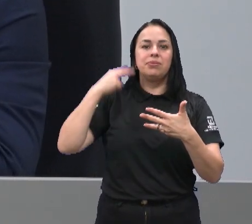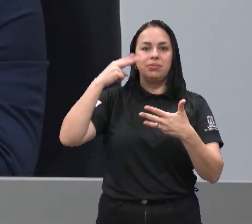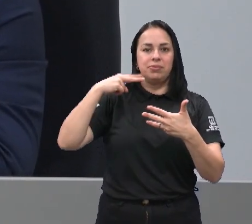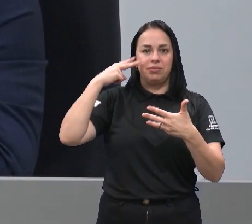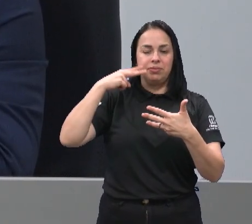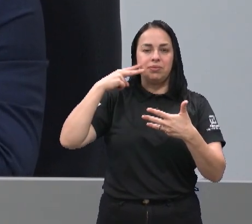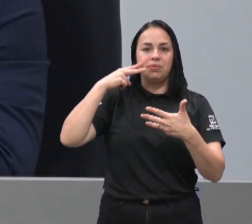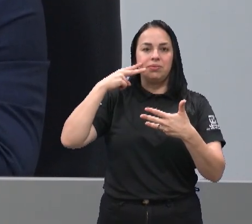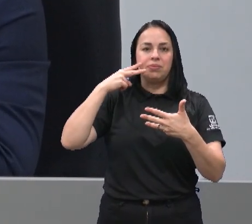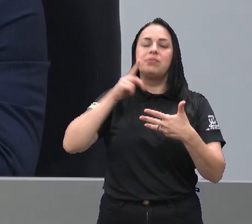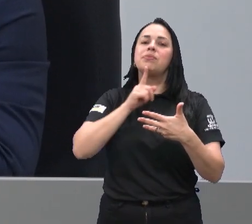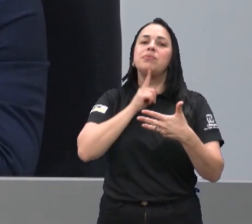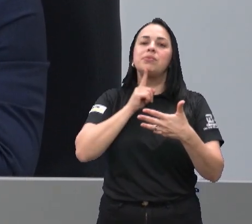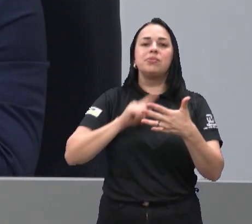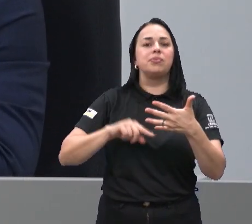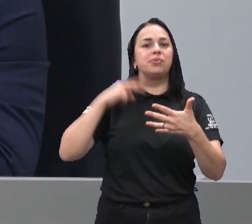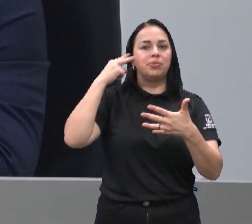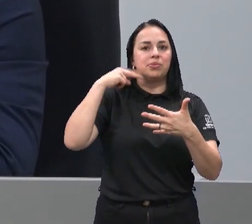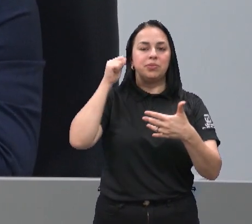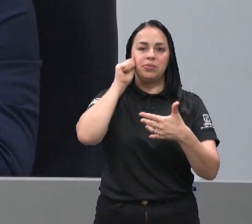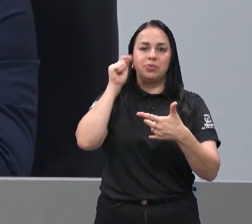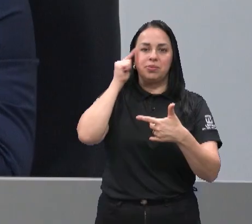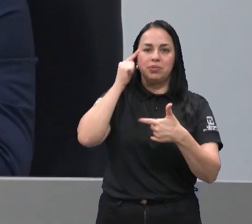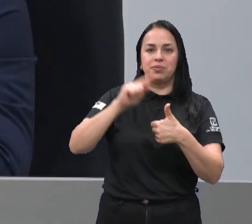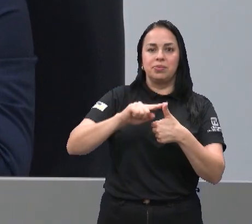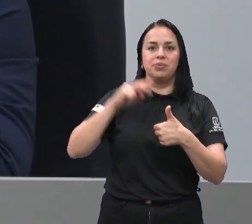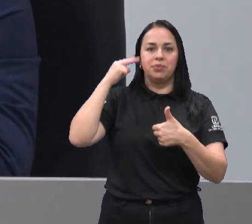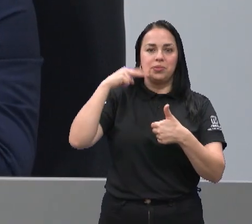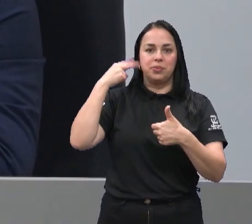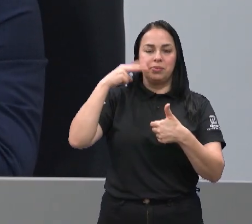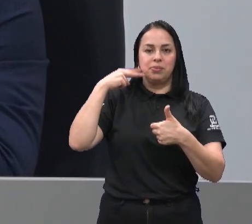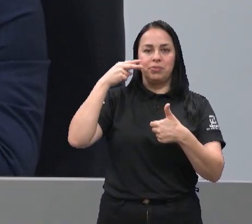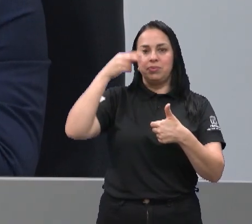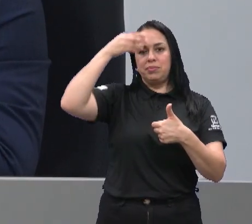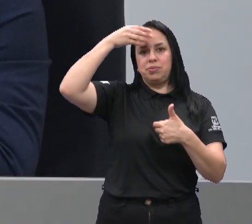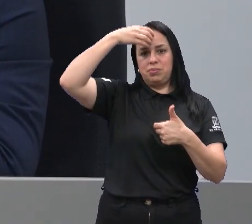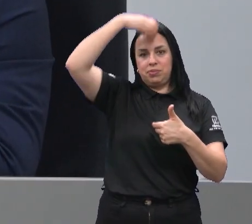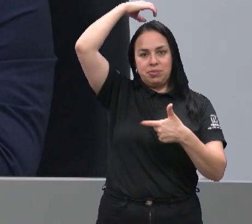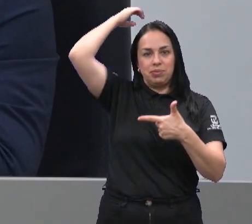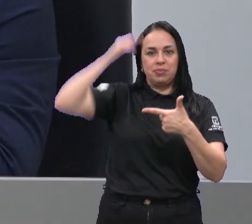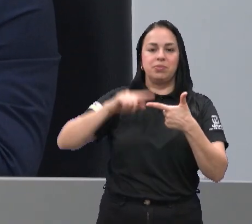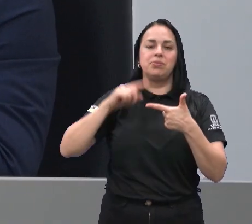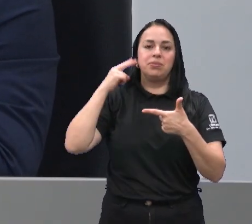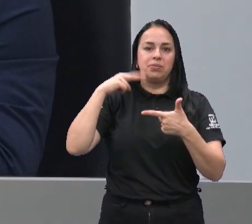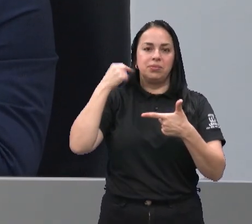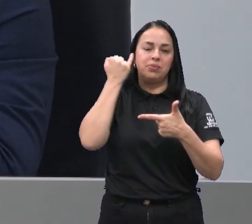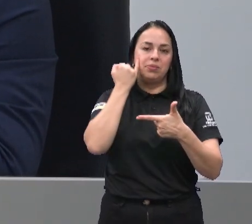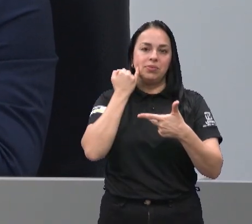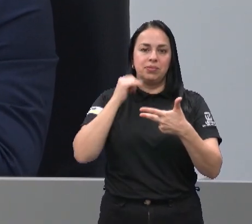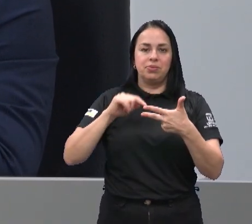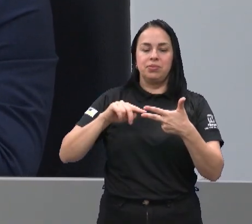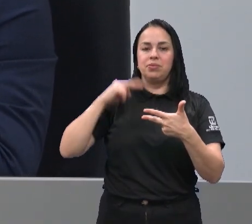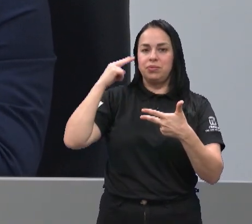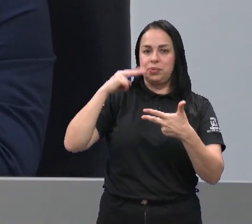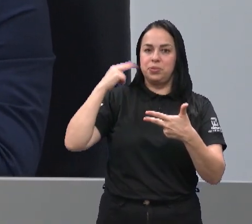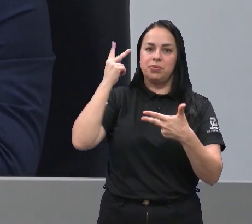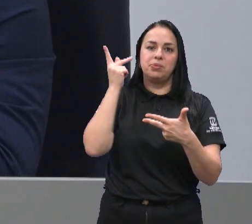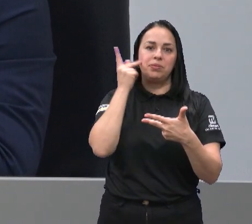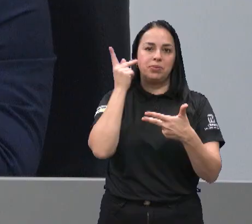Camargo, Amélia Naomi, Carlos Abranches, Zé Luiz, Rafael